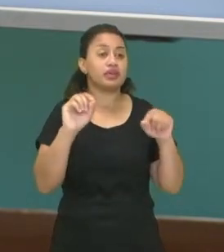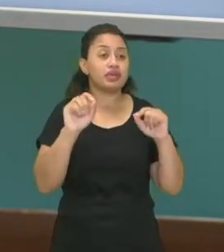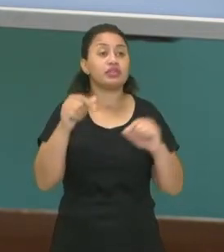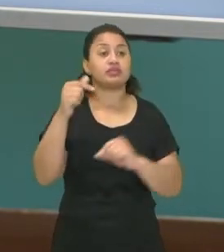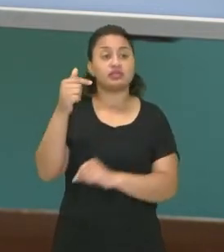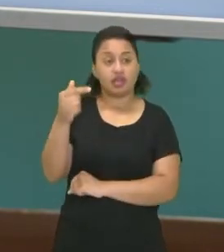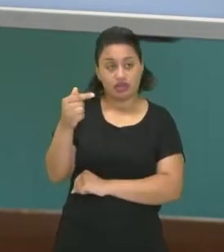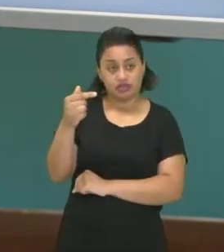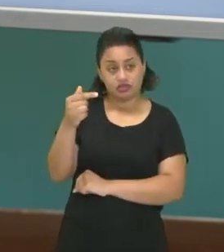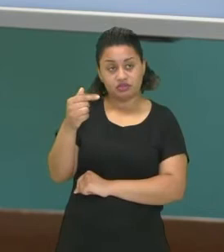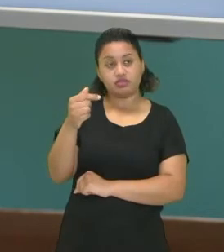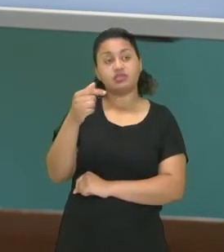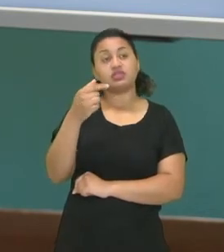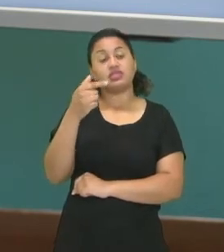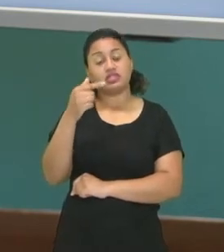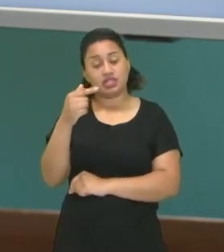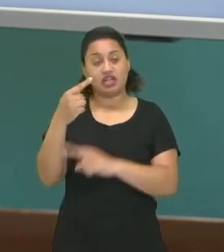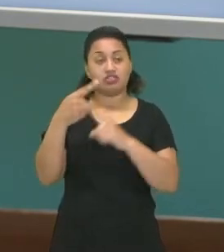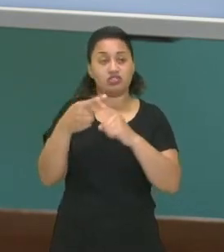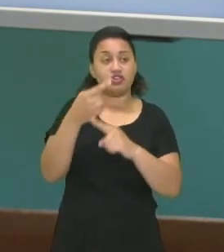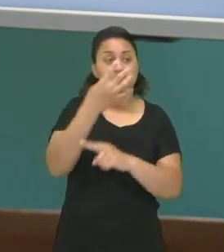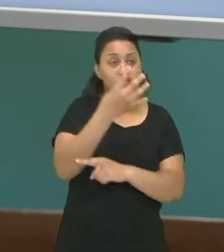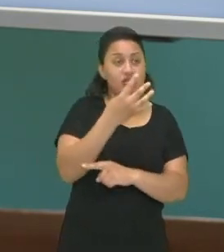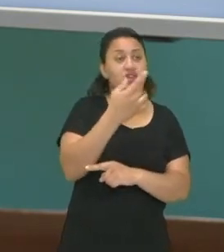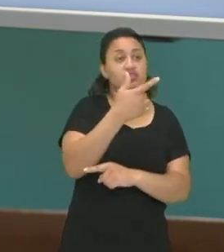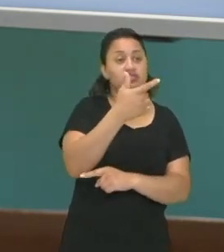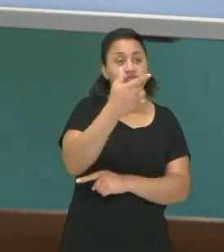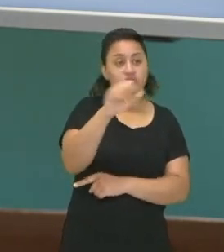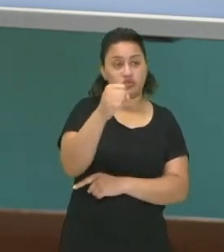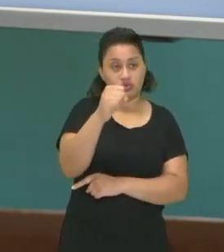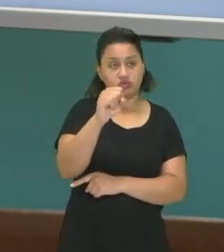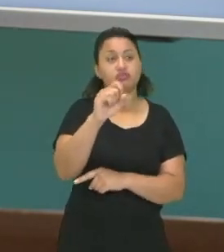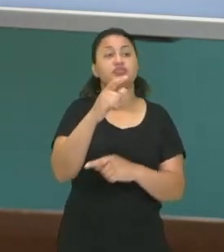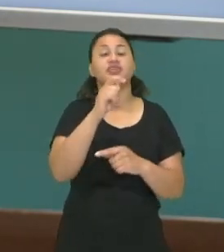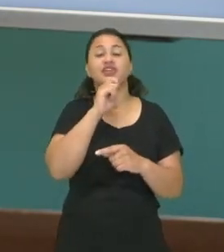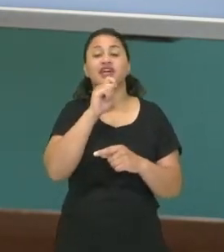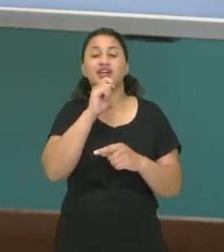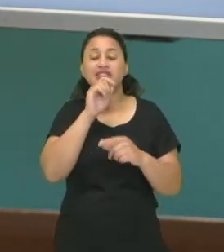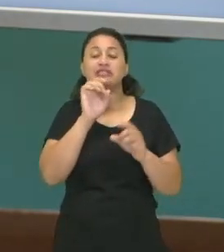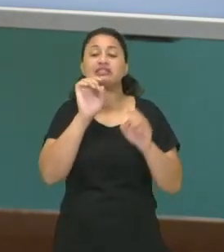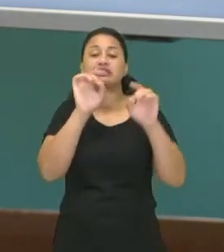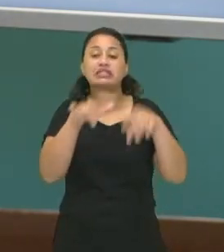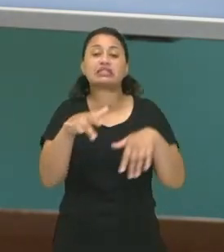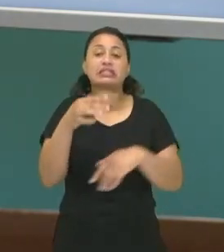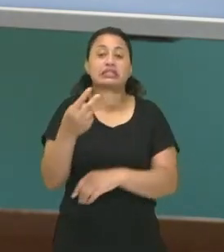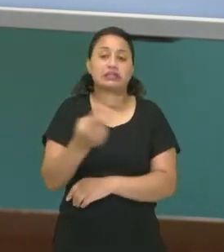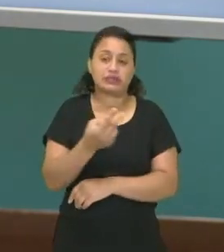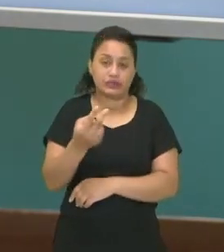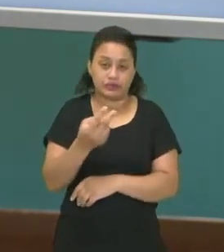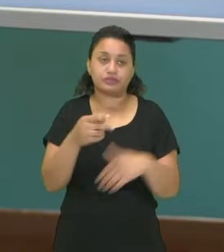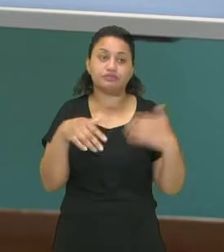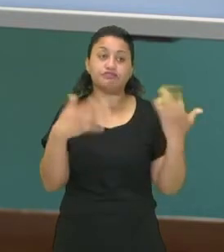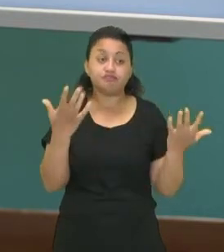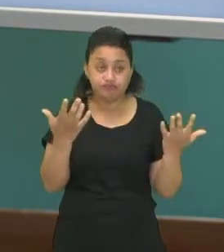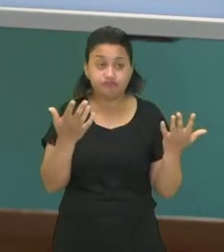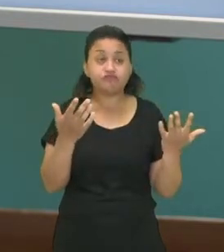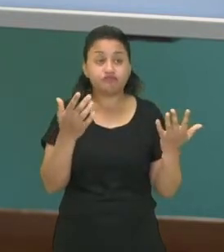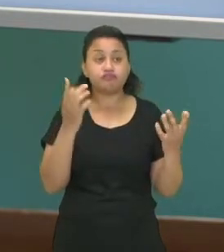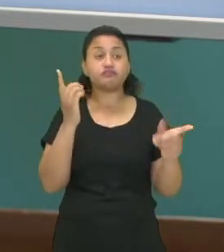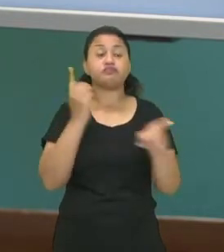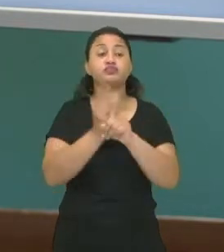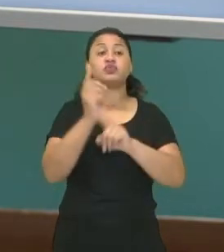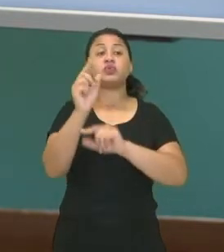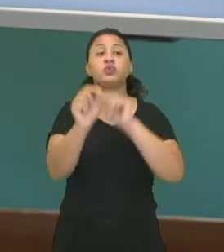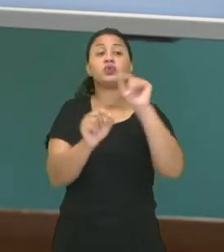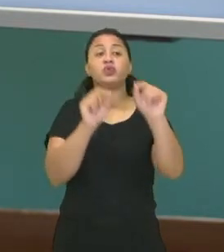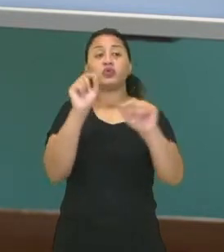7, porque 7 vezes 4 é 28. Tá? E ainda deixou ali o resto 2, tá? Então, o que que a gente encontrou, né? O